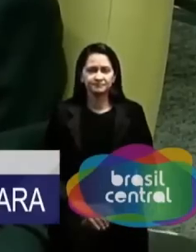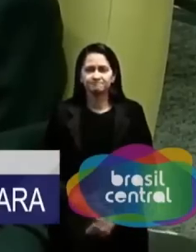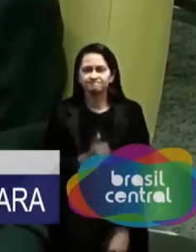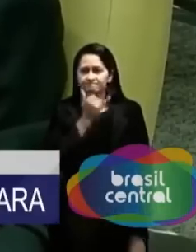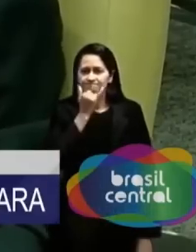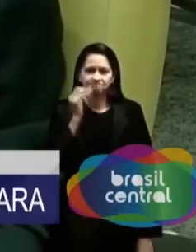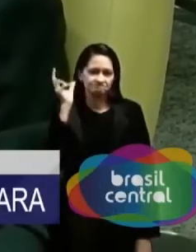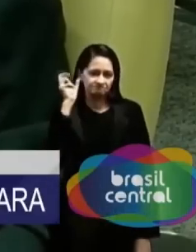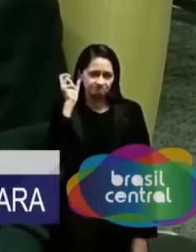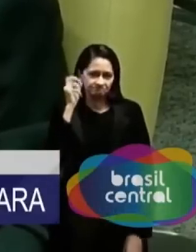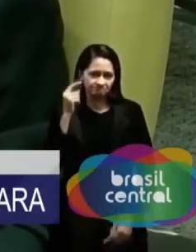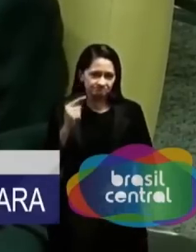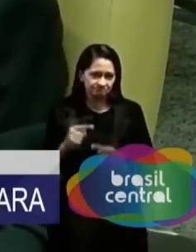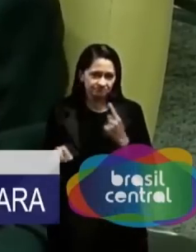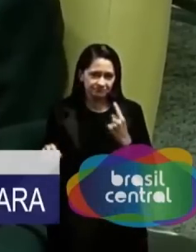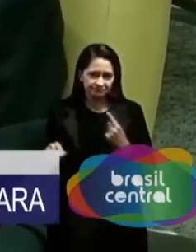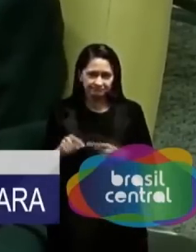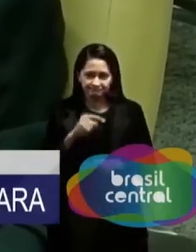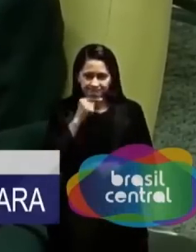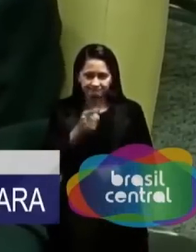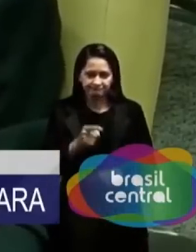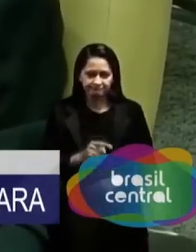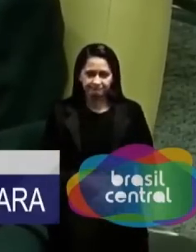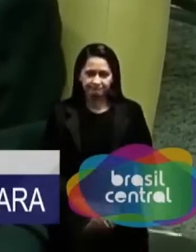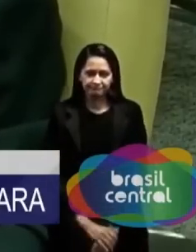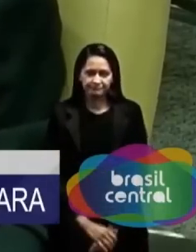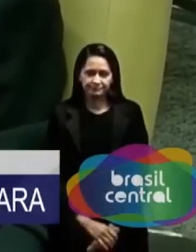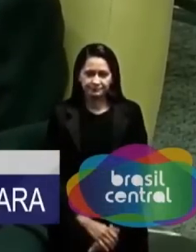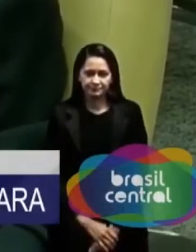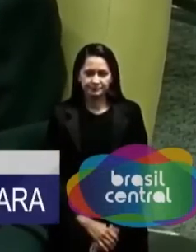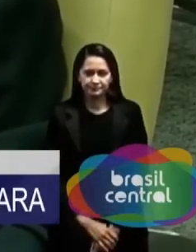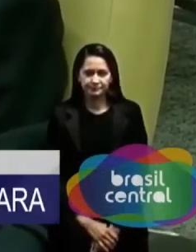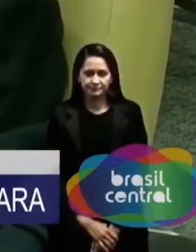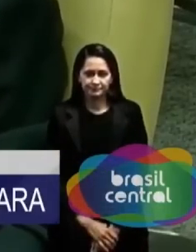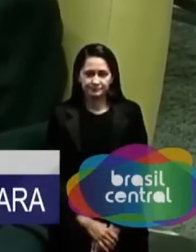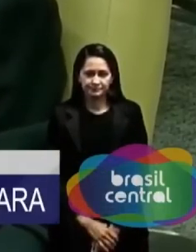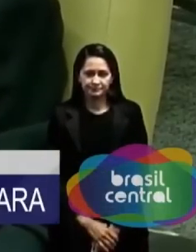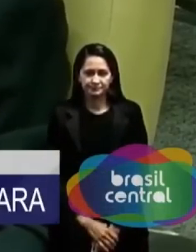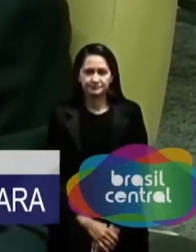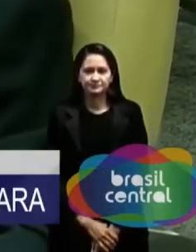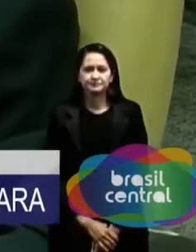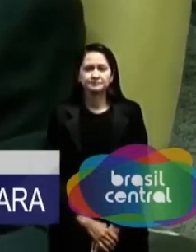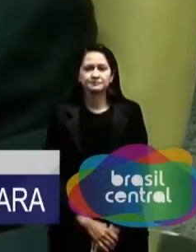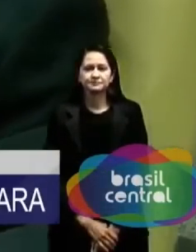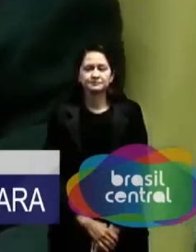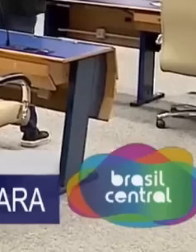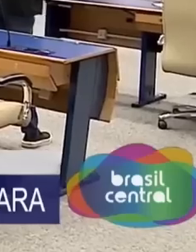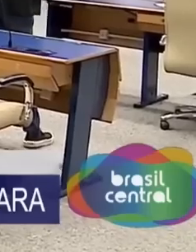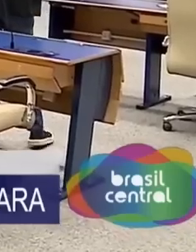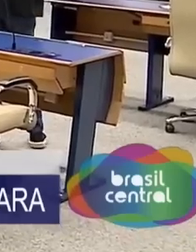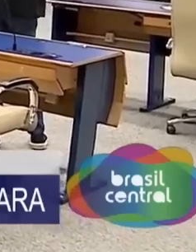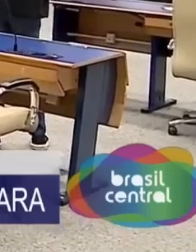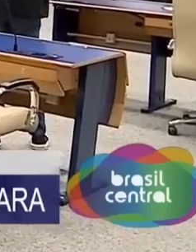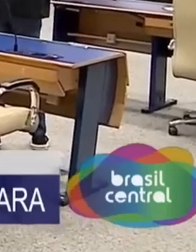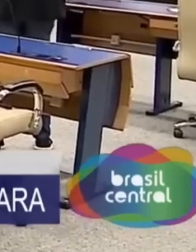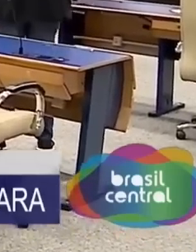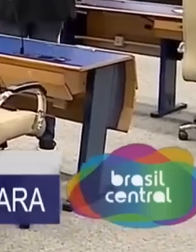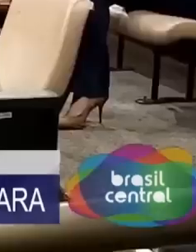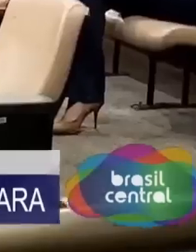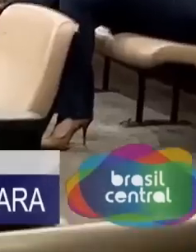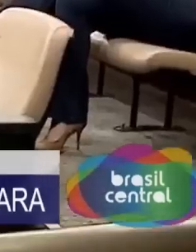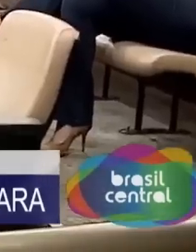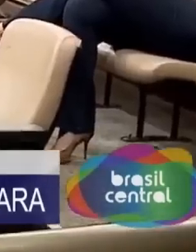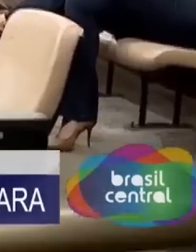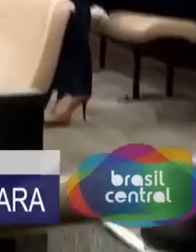para cima. Vou com tudo para cima. E entenda isso sim como uma ameaça. Após o uso da palavra em plenário, o